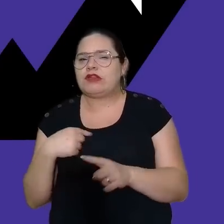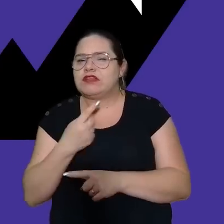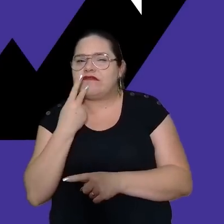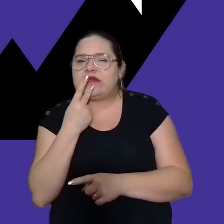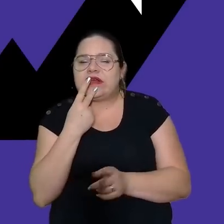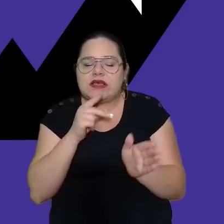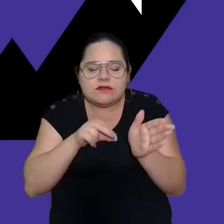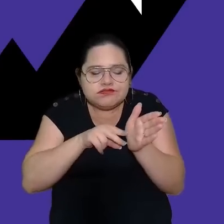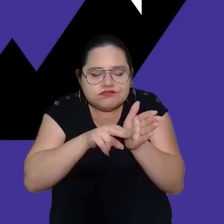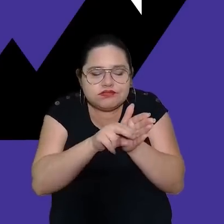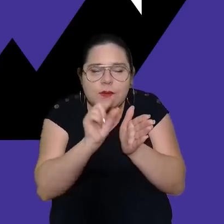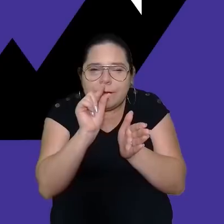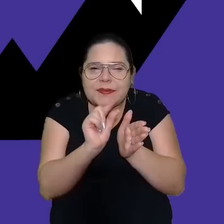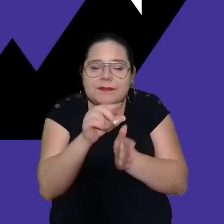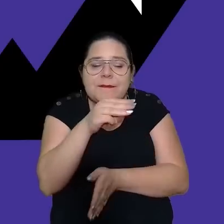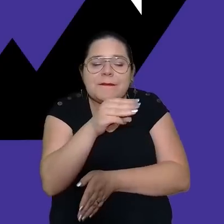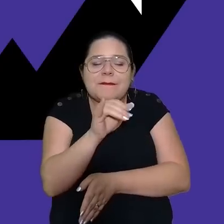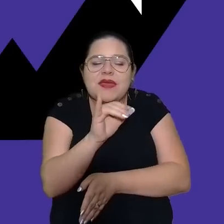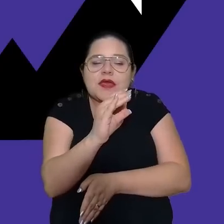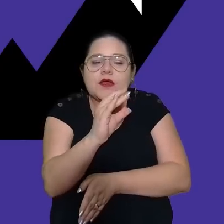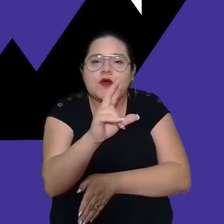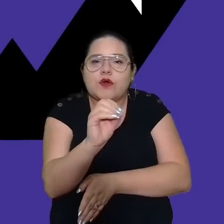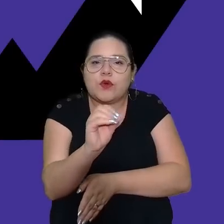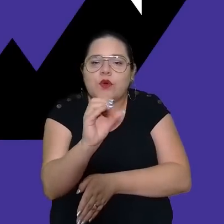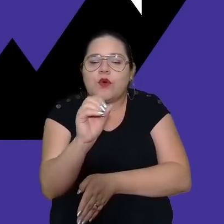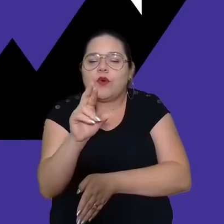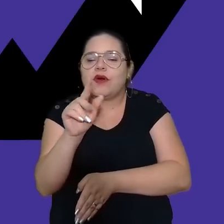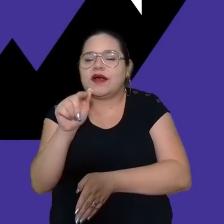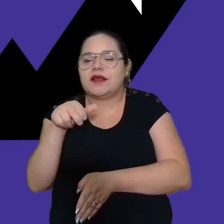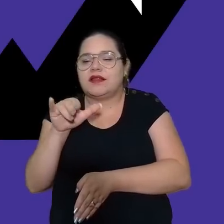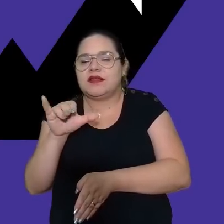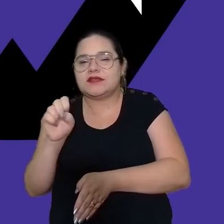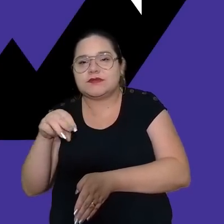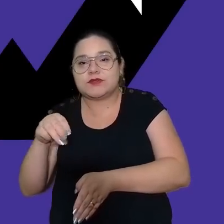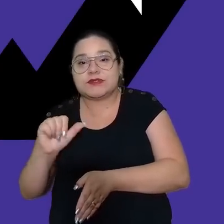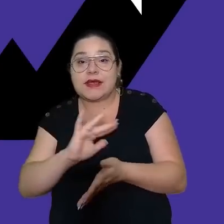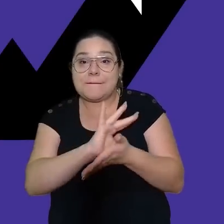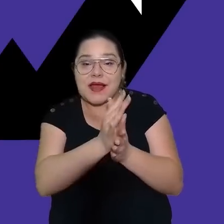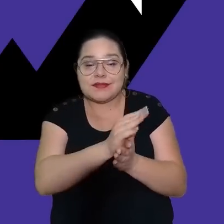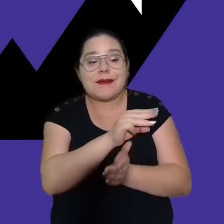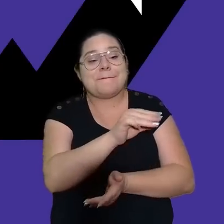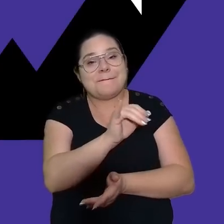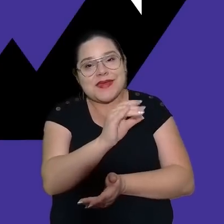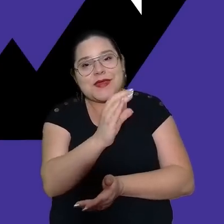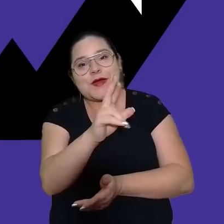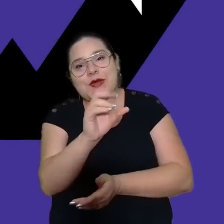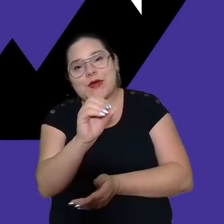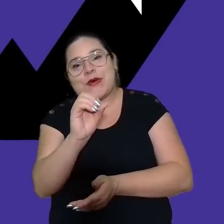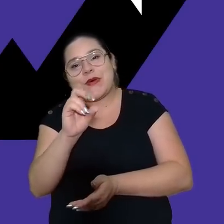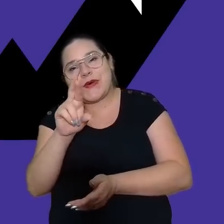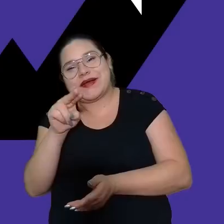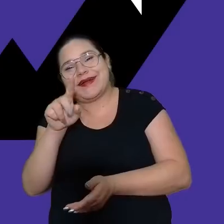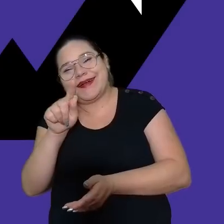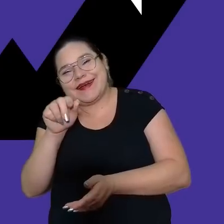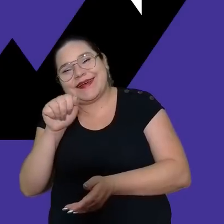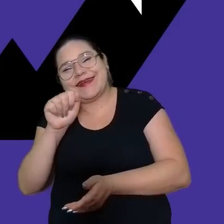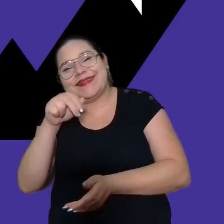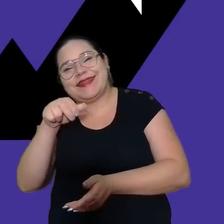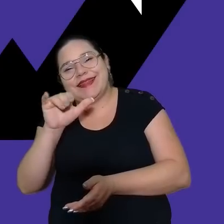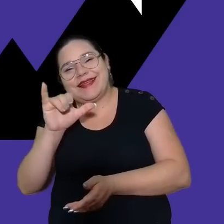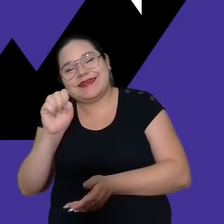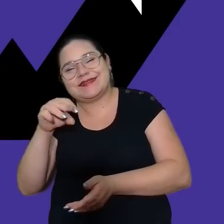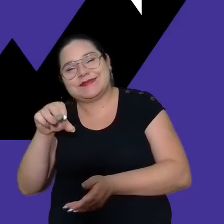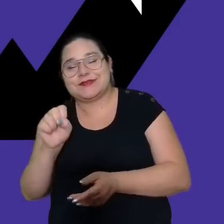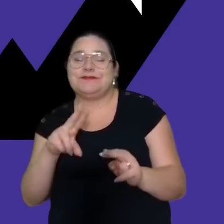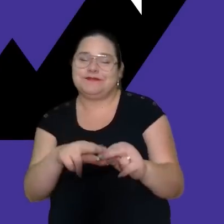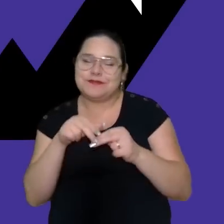que atacam micro-organismos, no fundo é isso. E tem que ser feito num país onde a agricultura é muito mais agressiva na